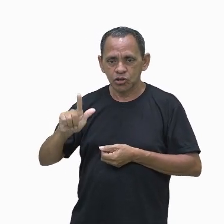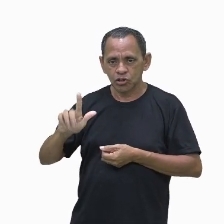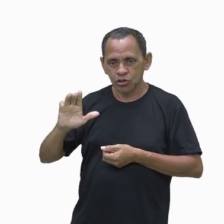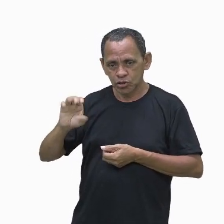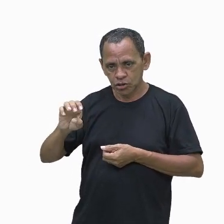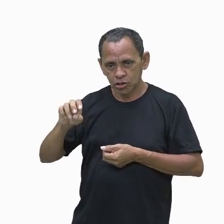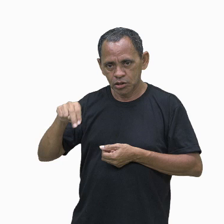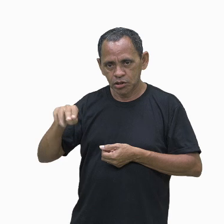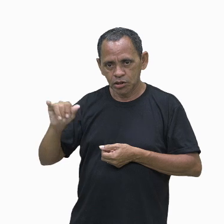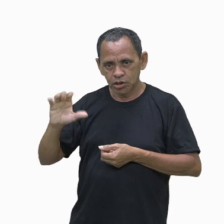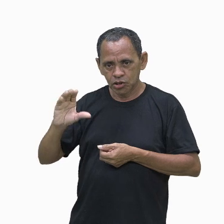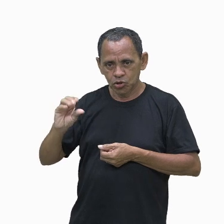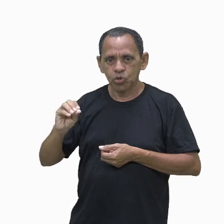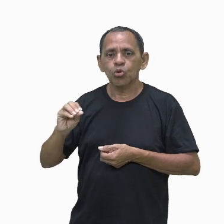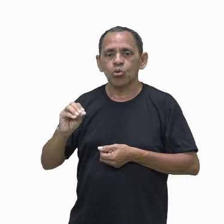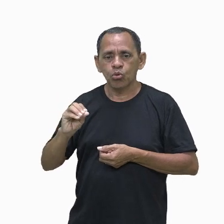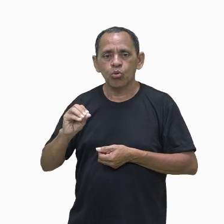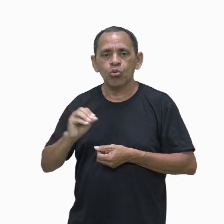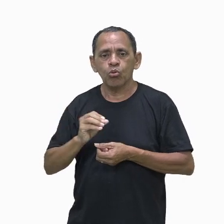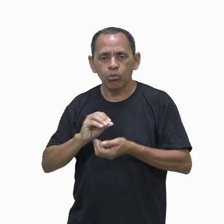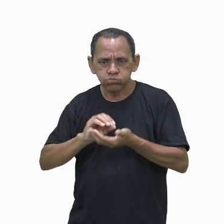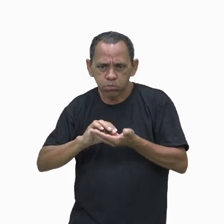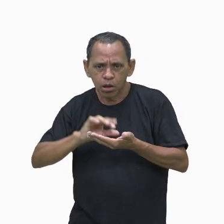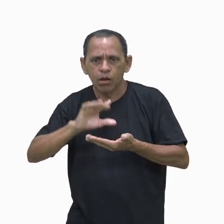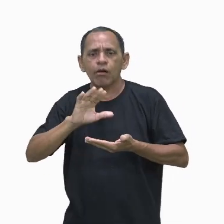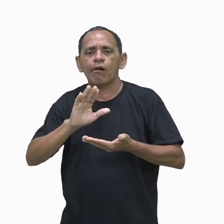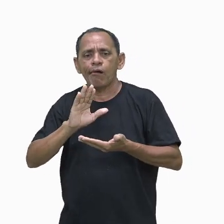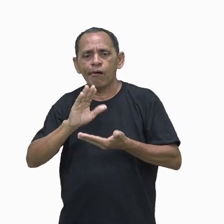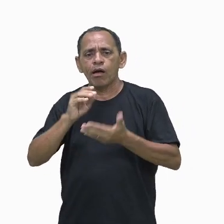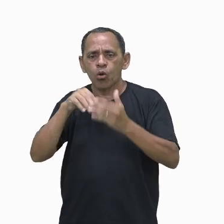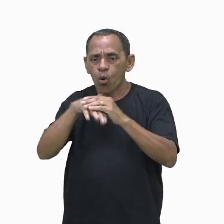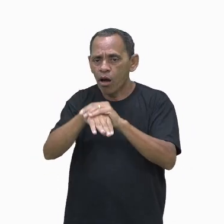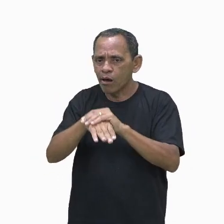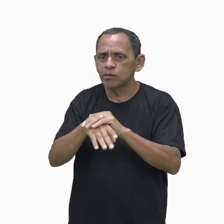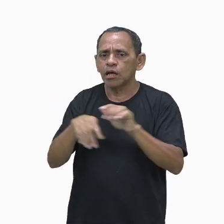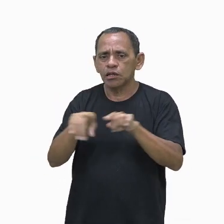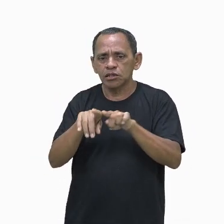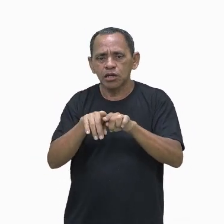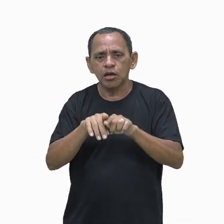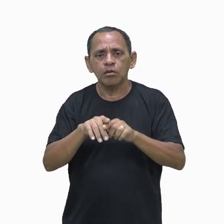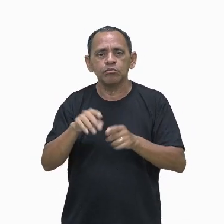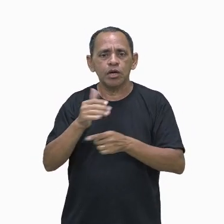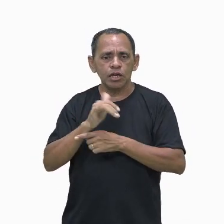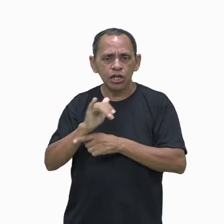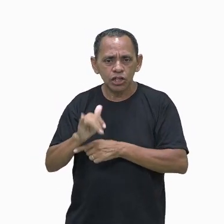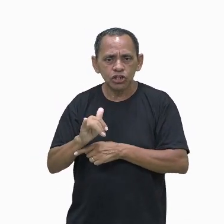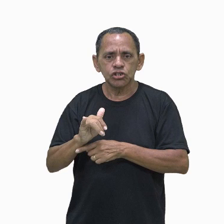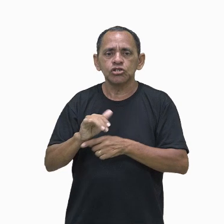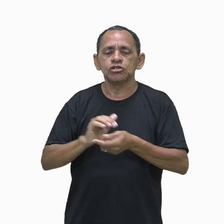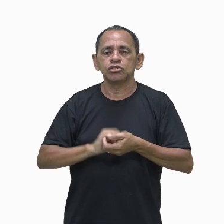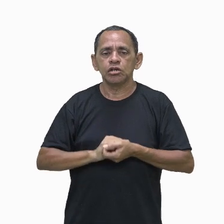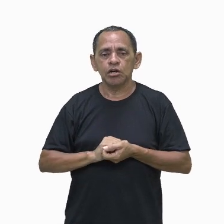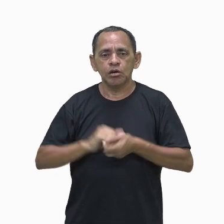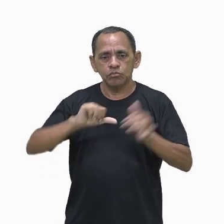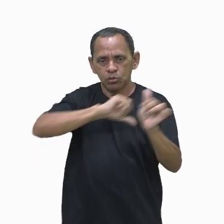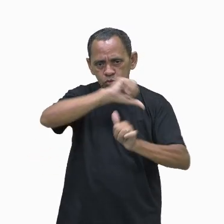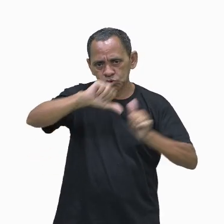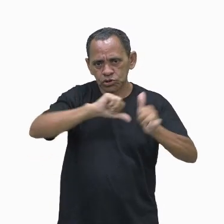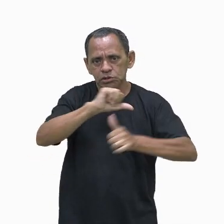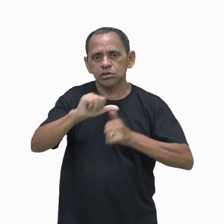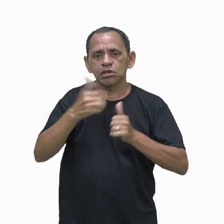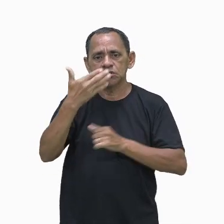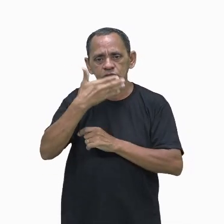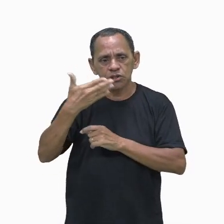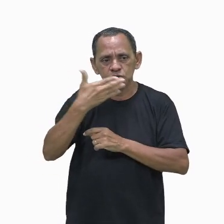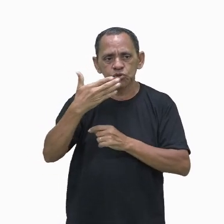energia produzida e armazenada pelo nosso corpo através da transformação dos carboidratos que ingerimos em